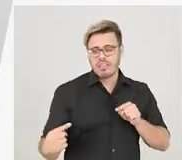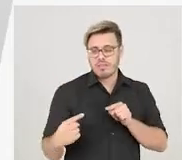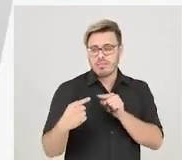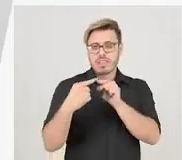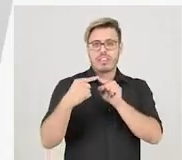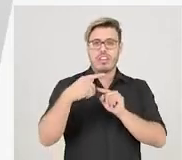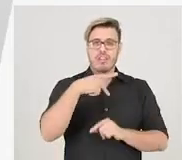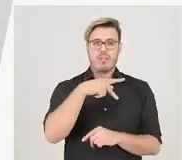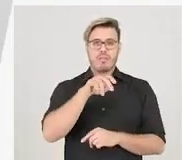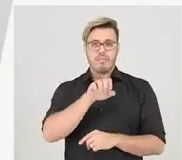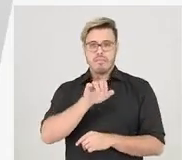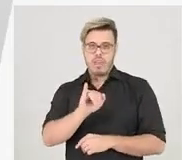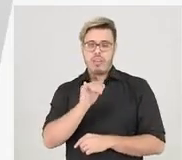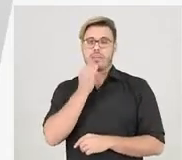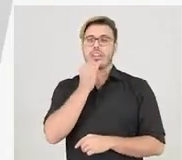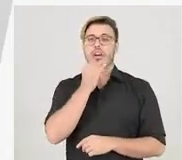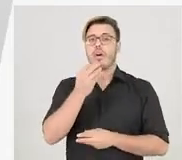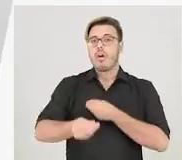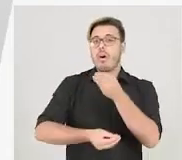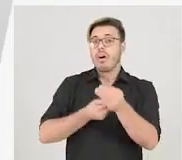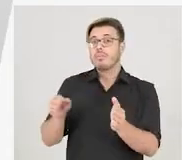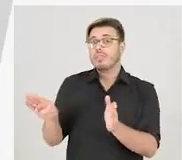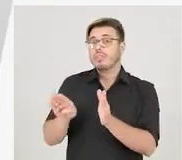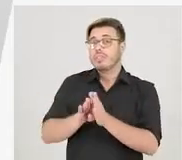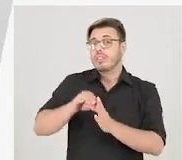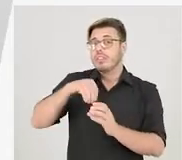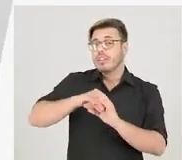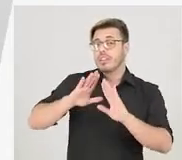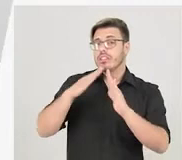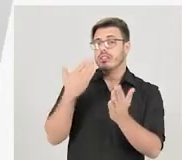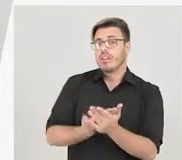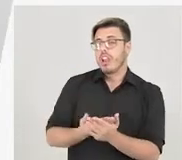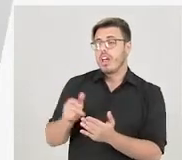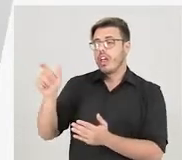Qual é o potencial dele? O que é que eu preciso ensinar?